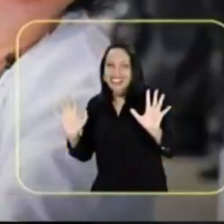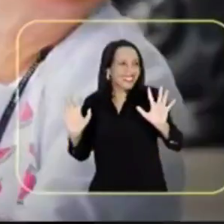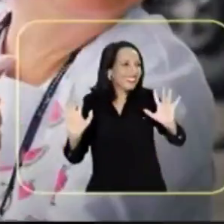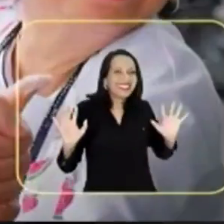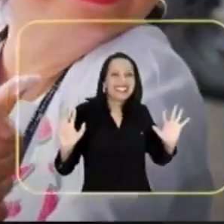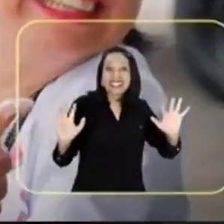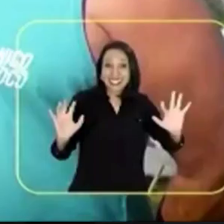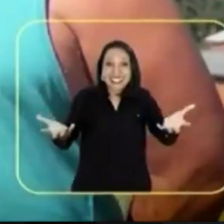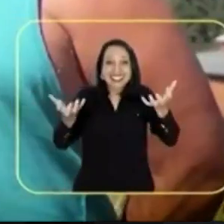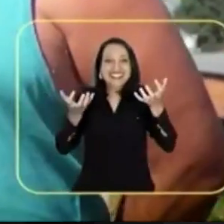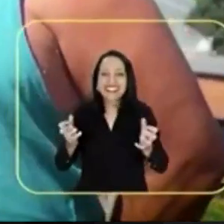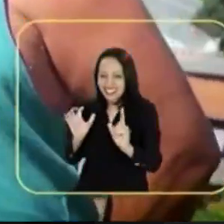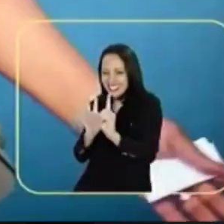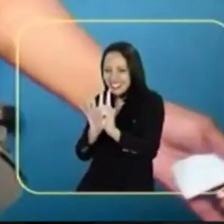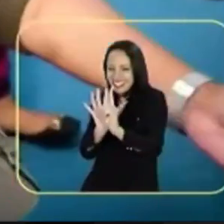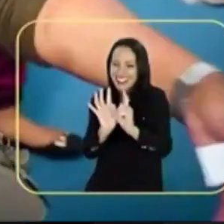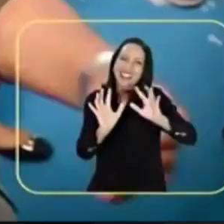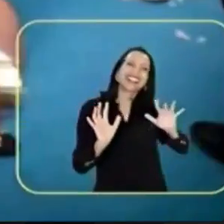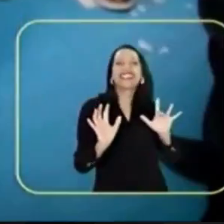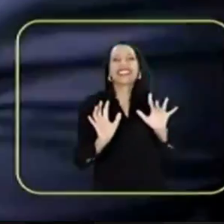me leva, que eu te quero,